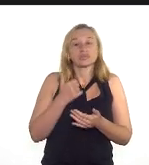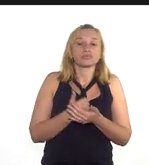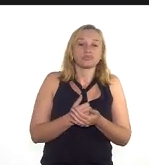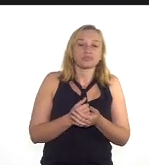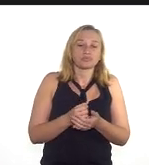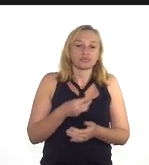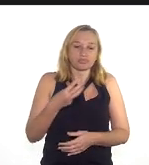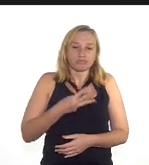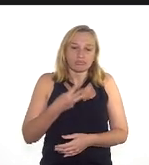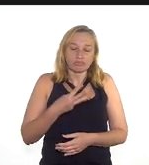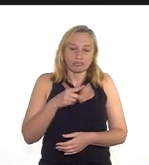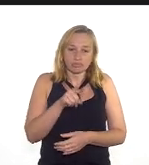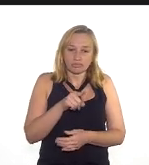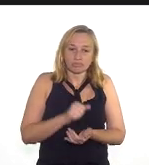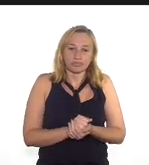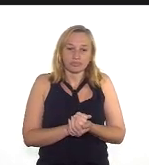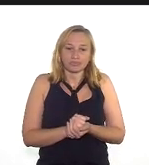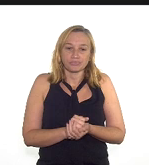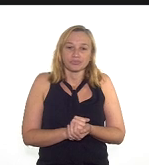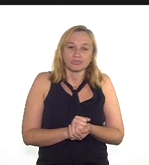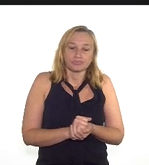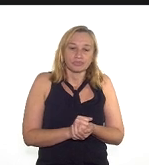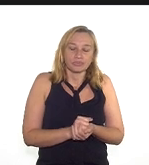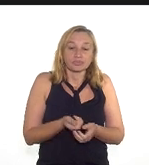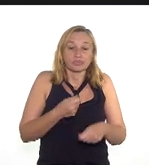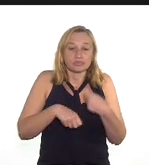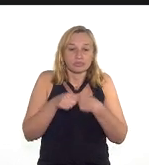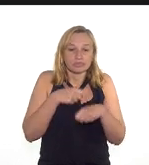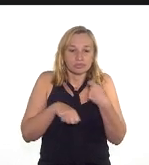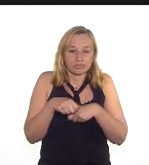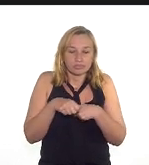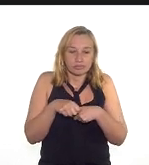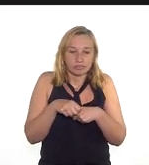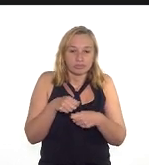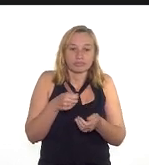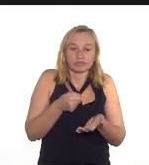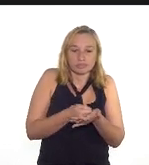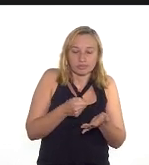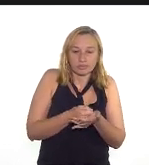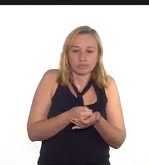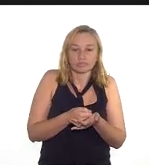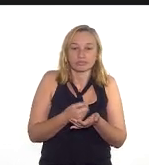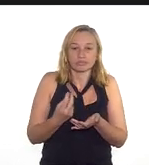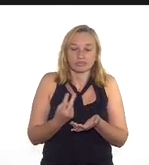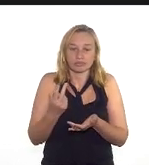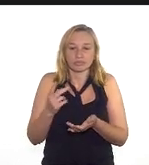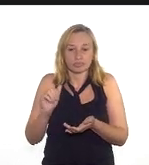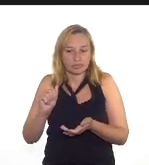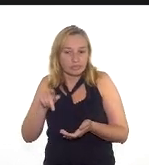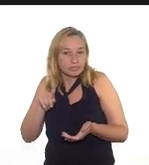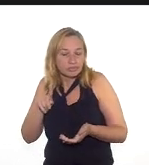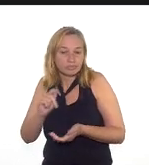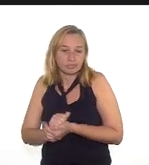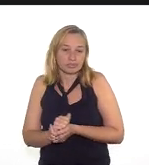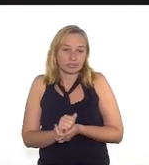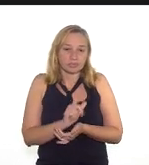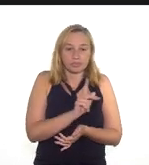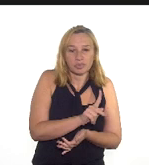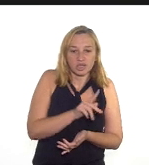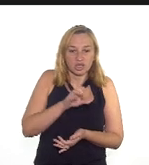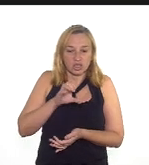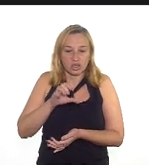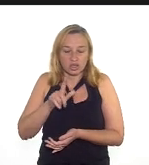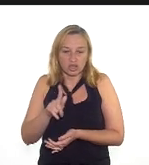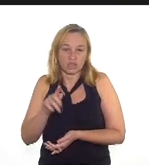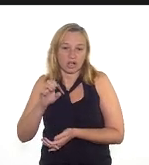terceiro item, que são os procedimentos administrativos, que foi o primeiro caso que eu citei agora. Por que a PGE